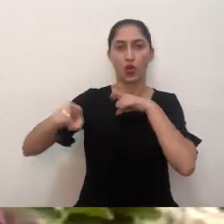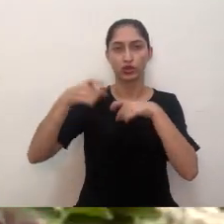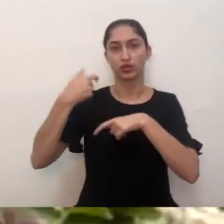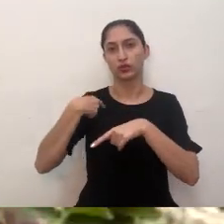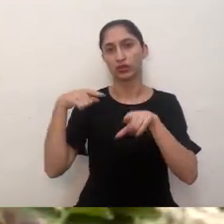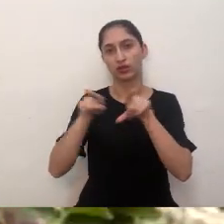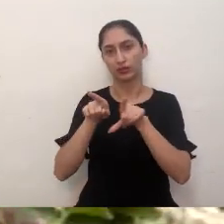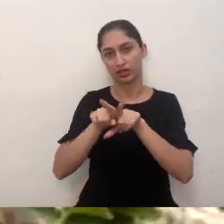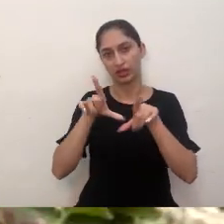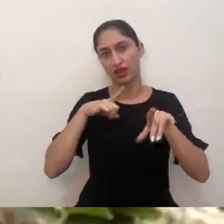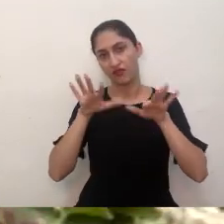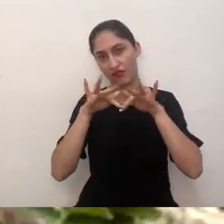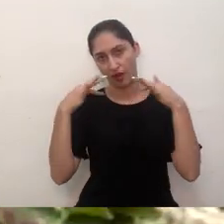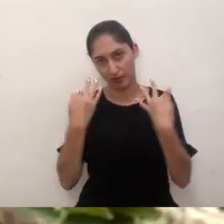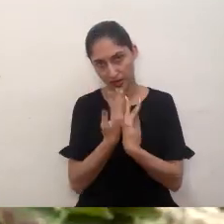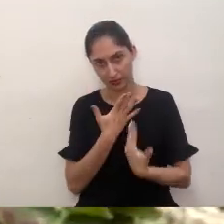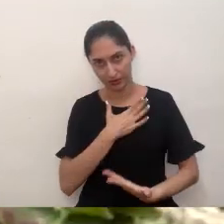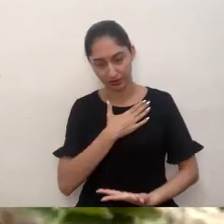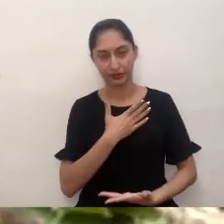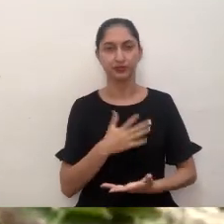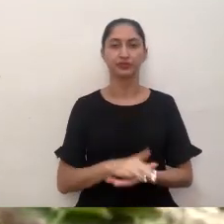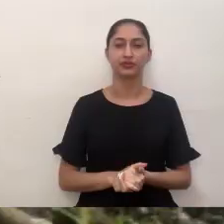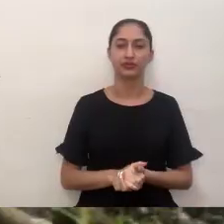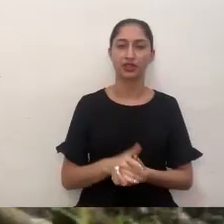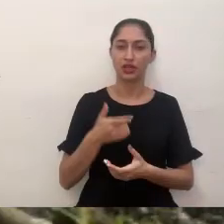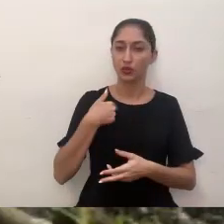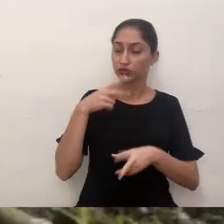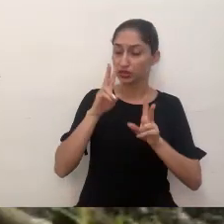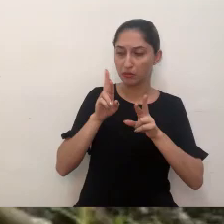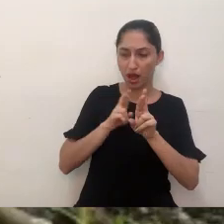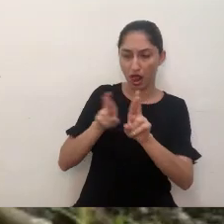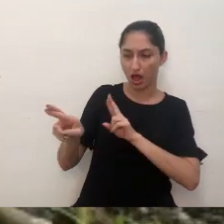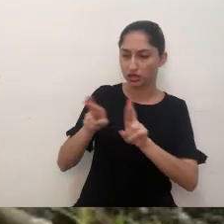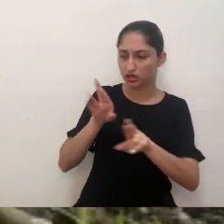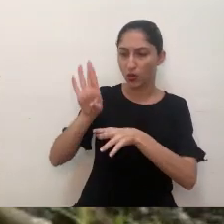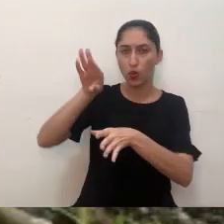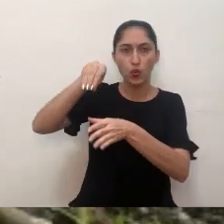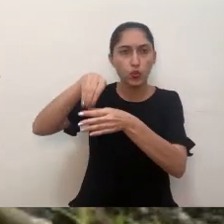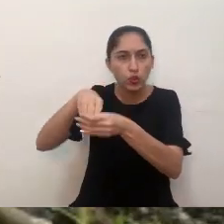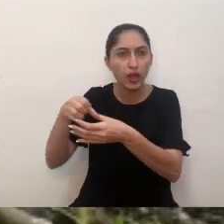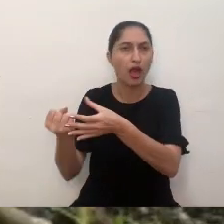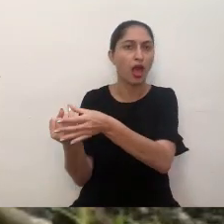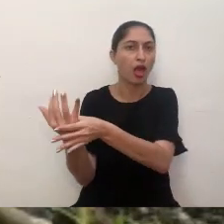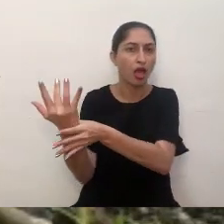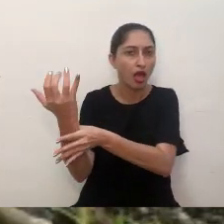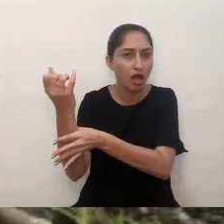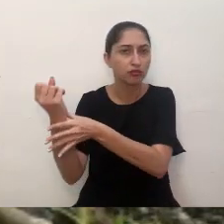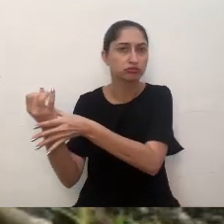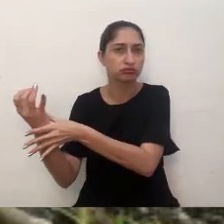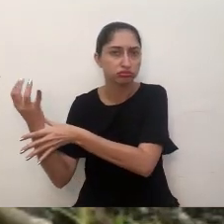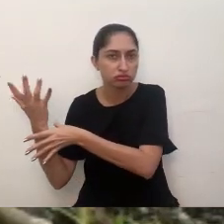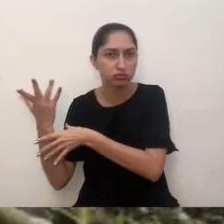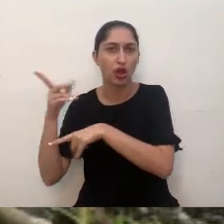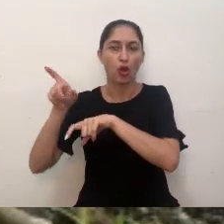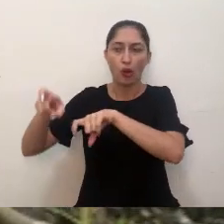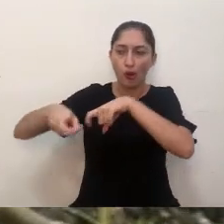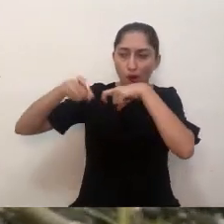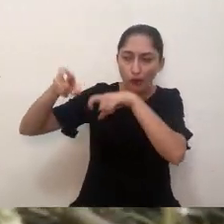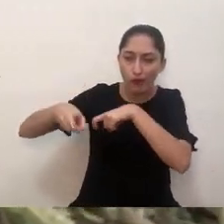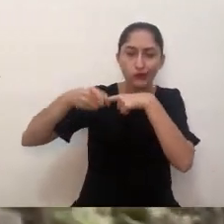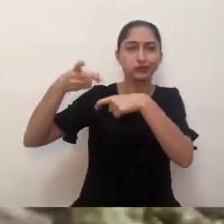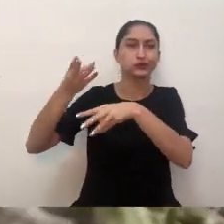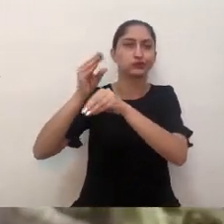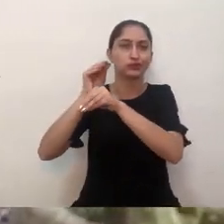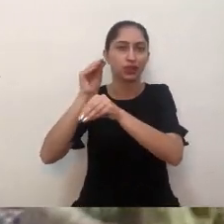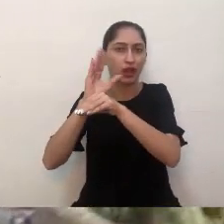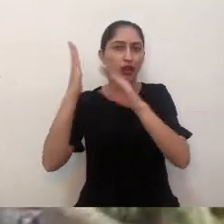vai fazer e que eu gosto de fazer está relacionado à terra. É as plantas de horta, de roça, é para mexer na